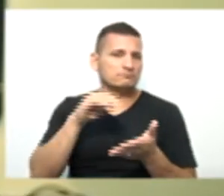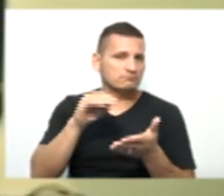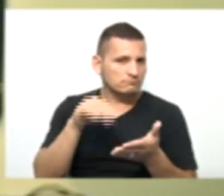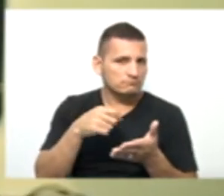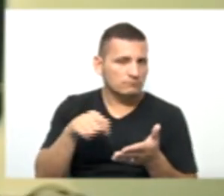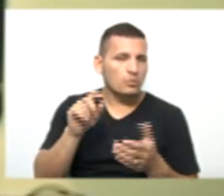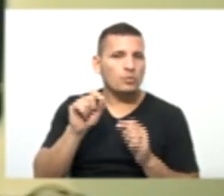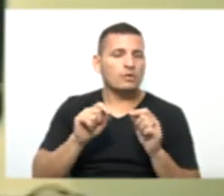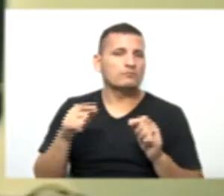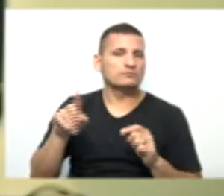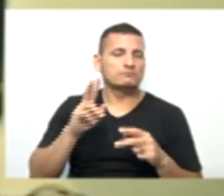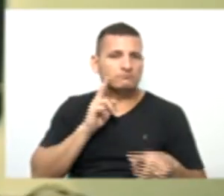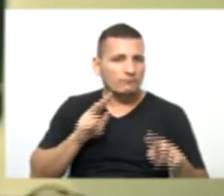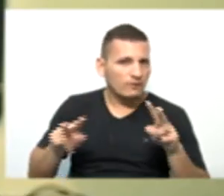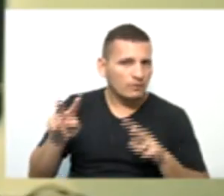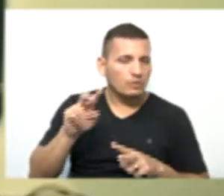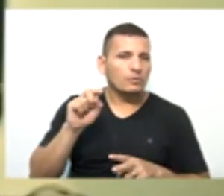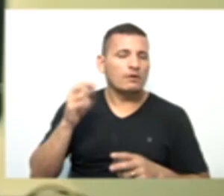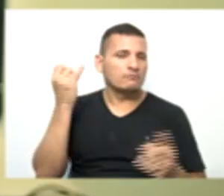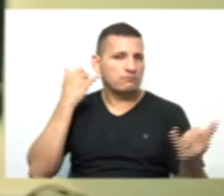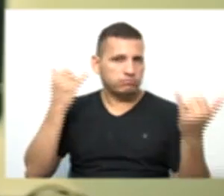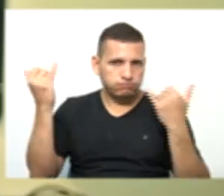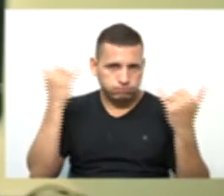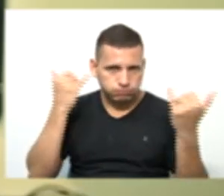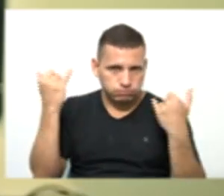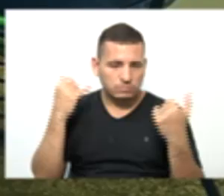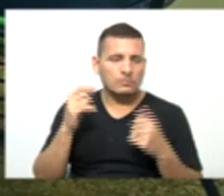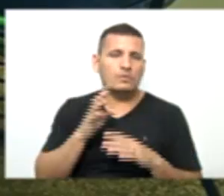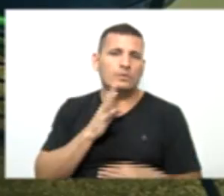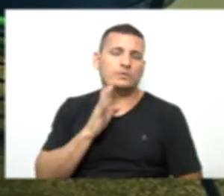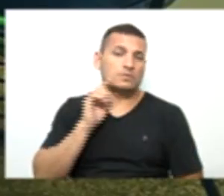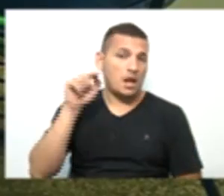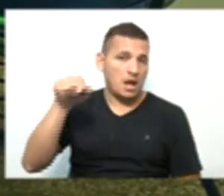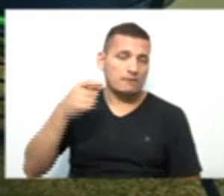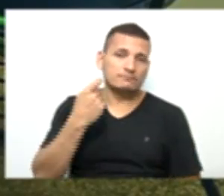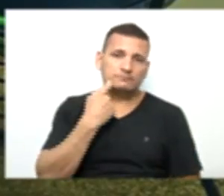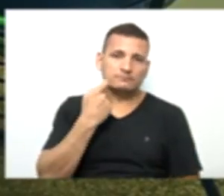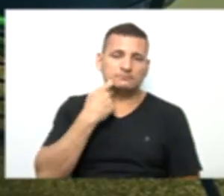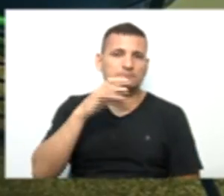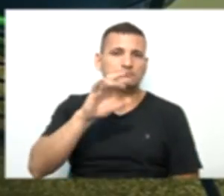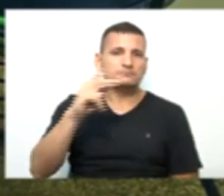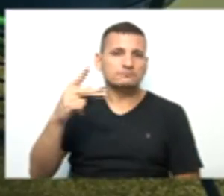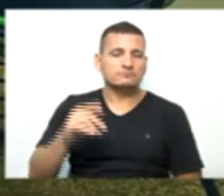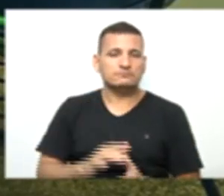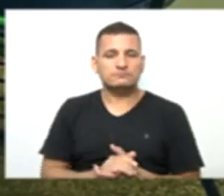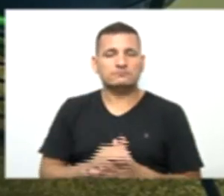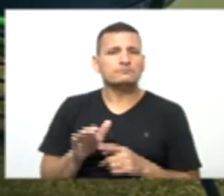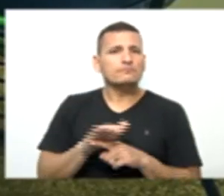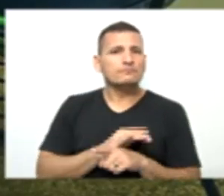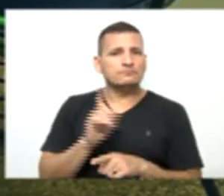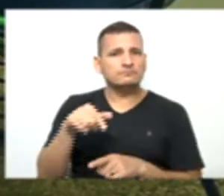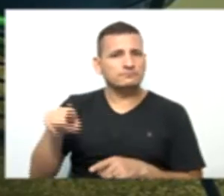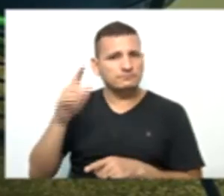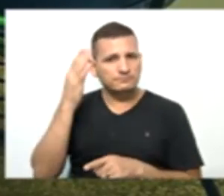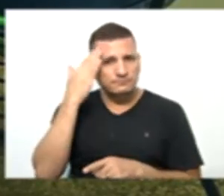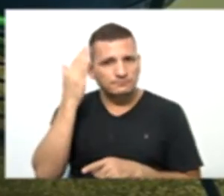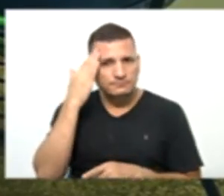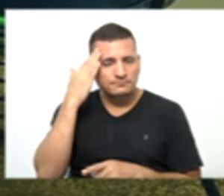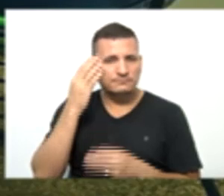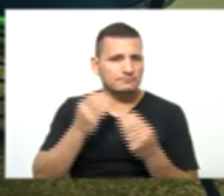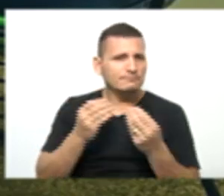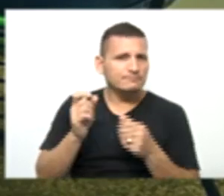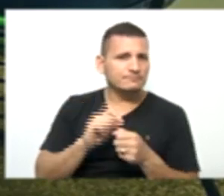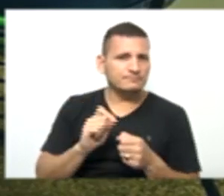vocês viram, ouviram e conheceram nesse local. E aí a pergunta é, e vocês sabem como produzir esse relatório da